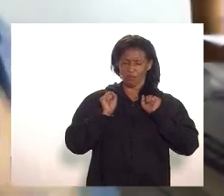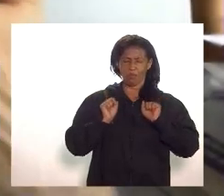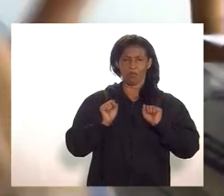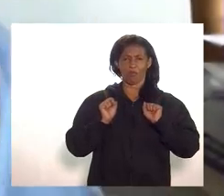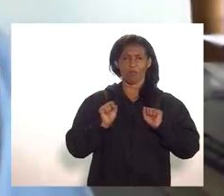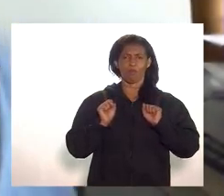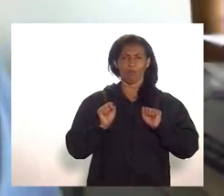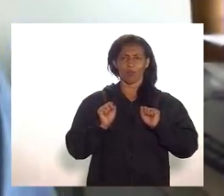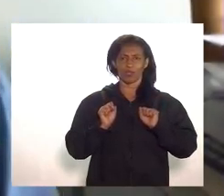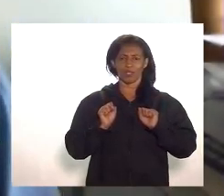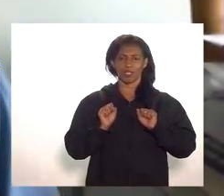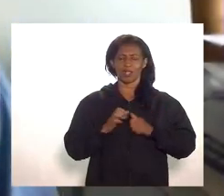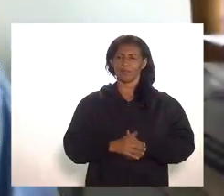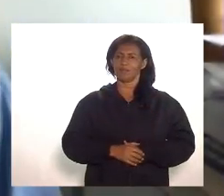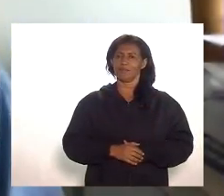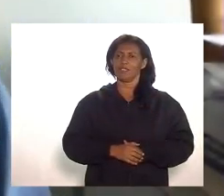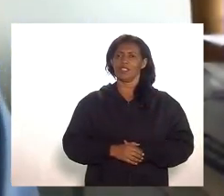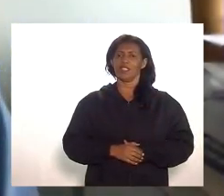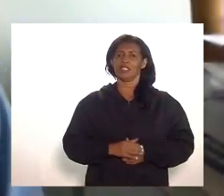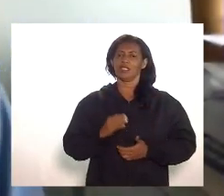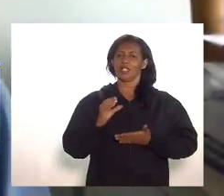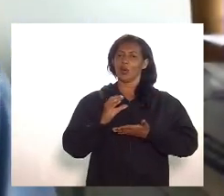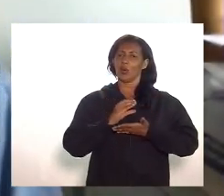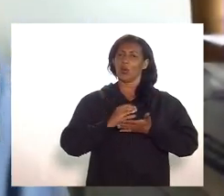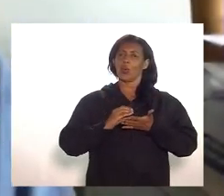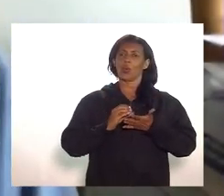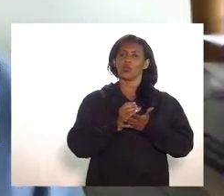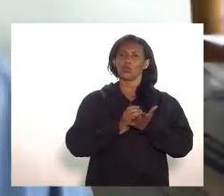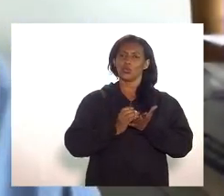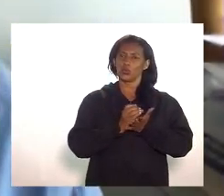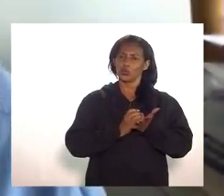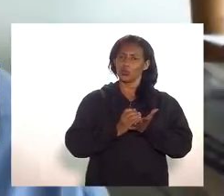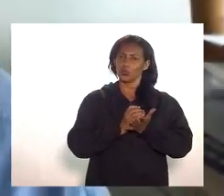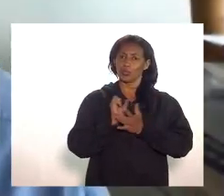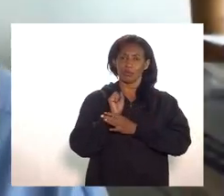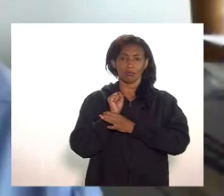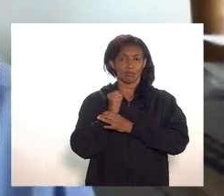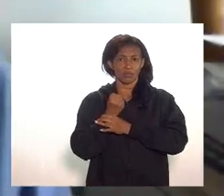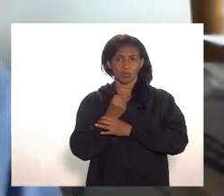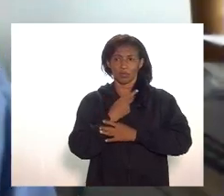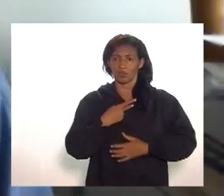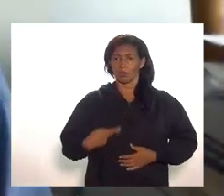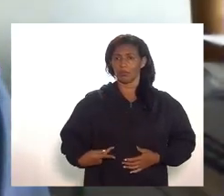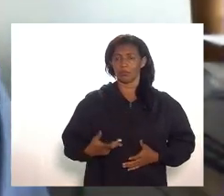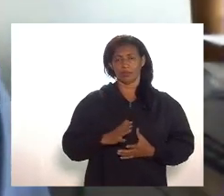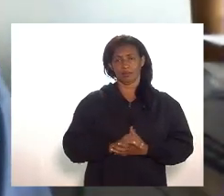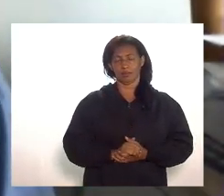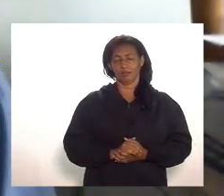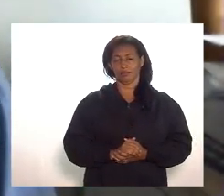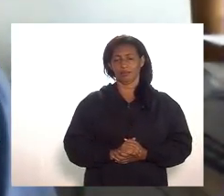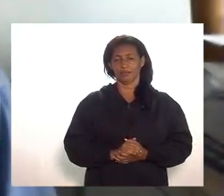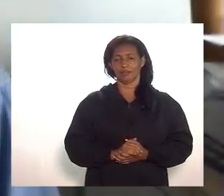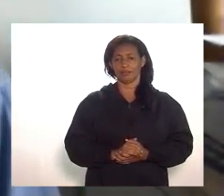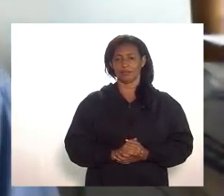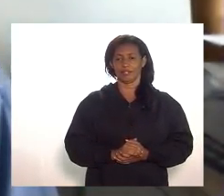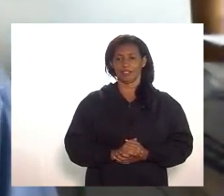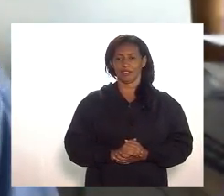de cumprir a sua função constitucional de segurança pública,